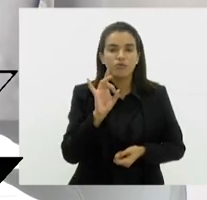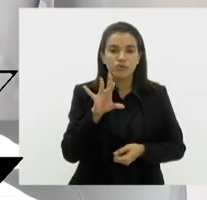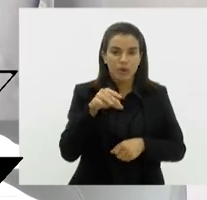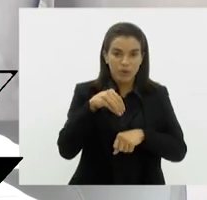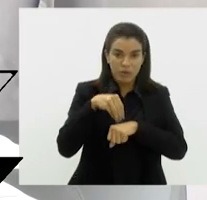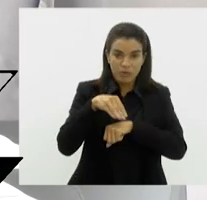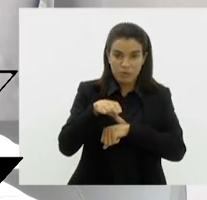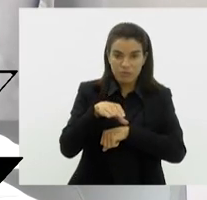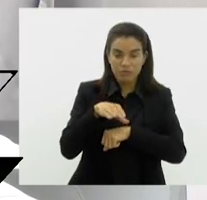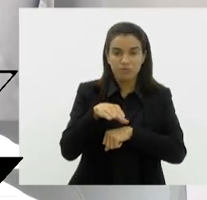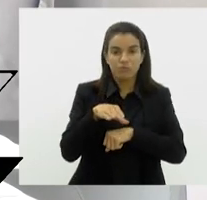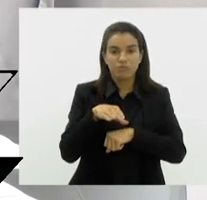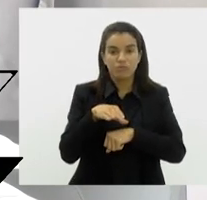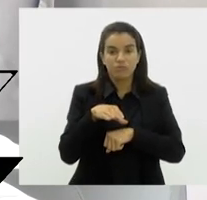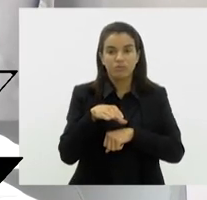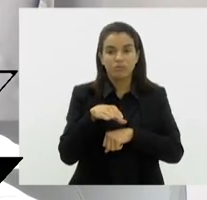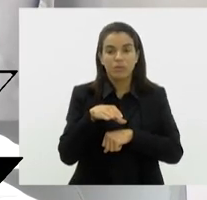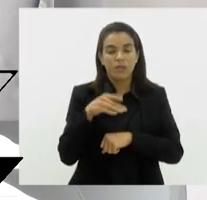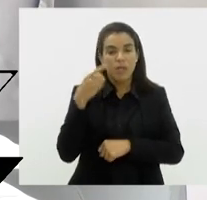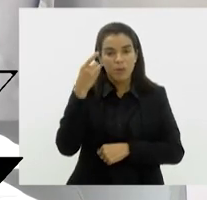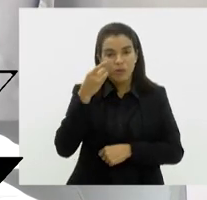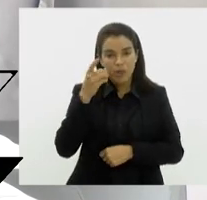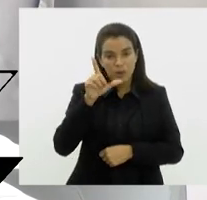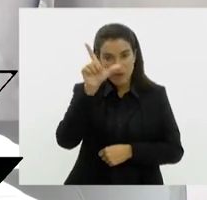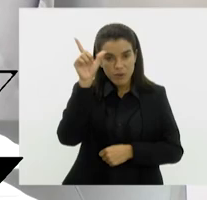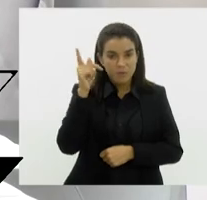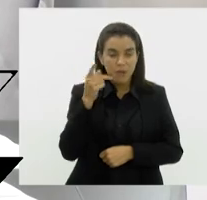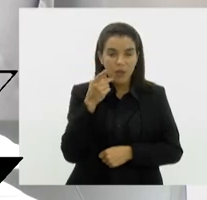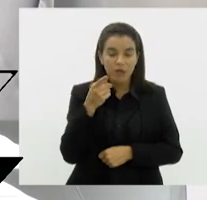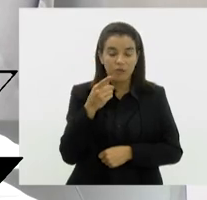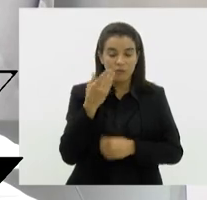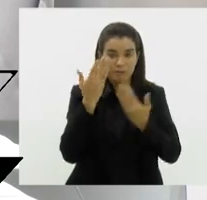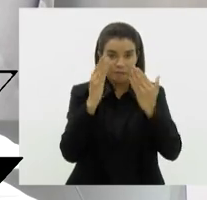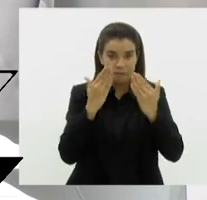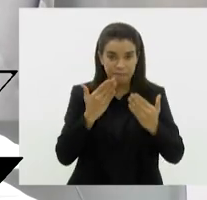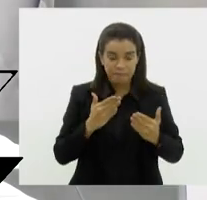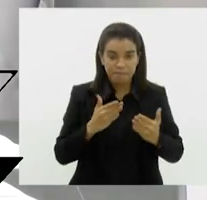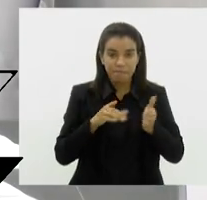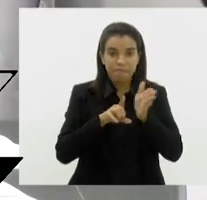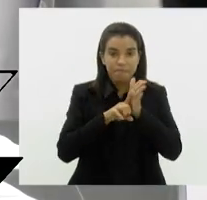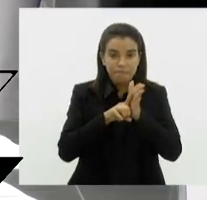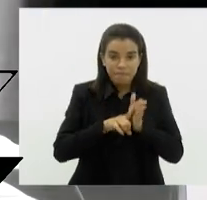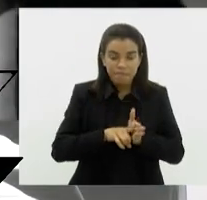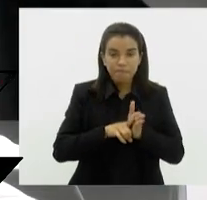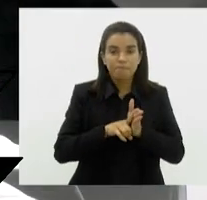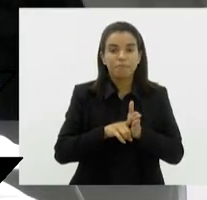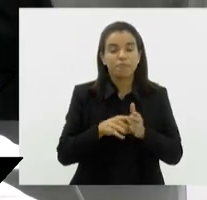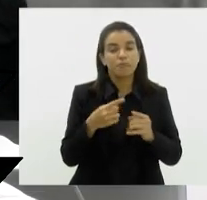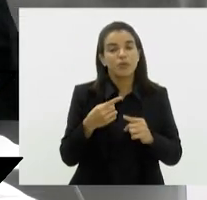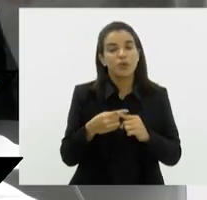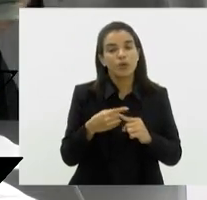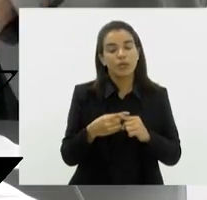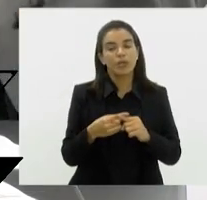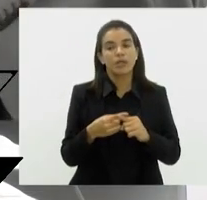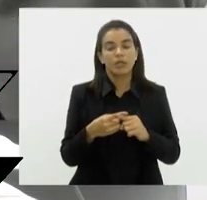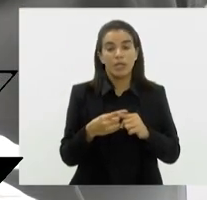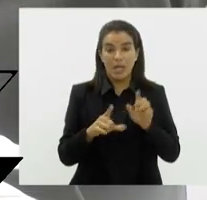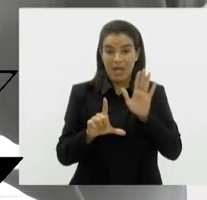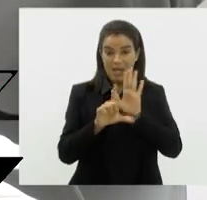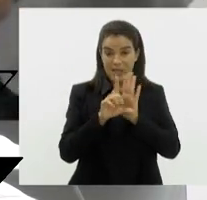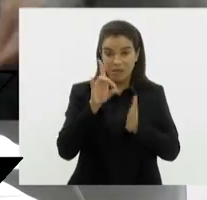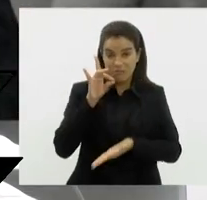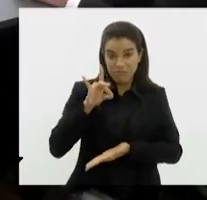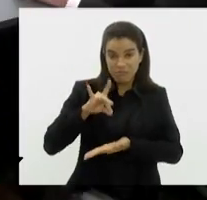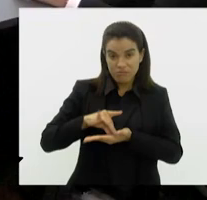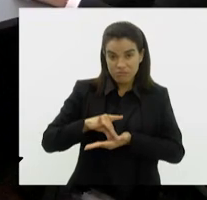que, independente, o deputado Luiz Paulo tem razão em verificar isso, dizer que, como a lei